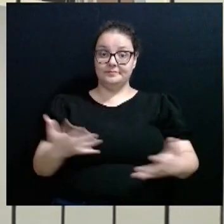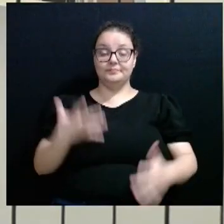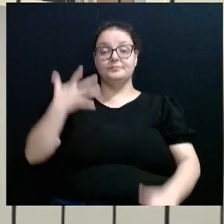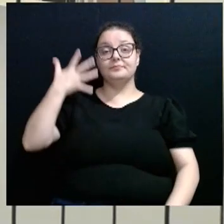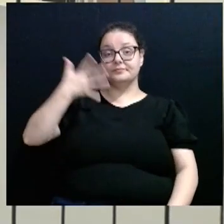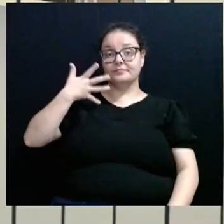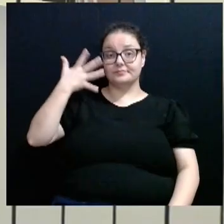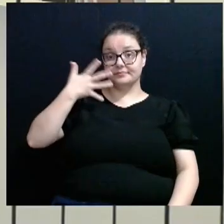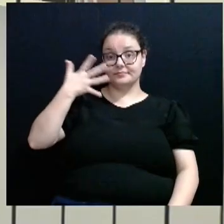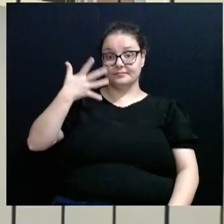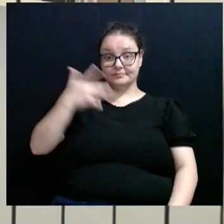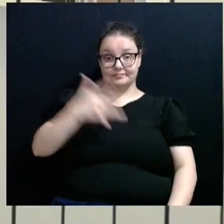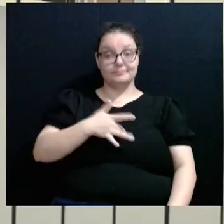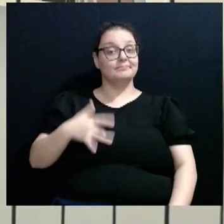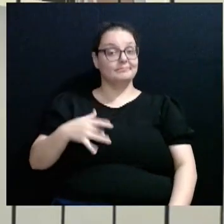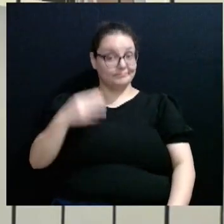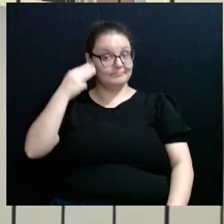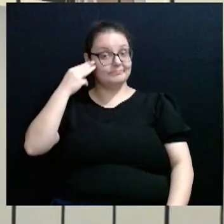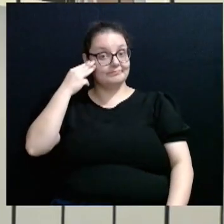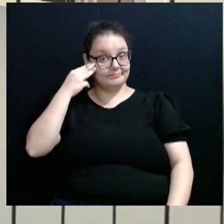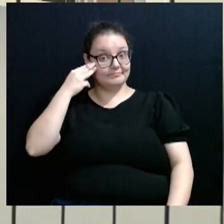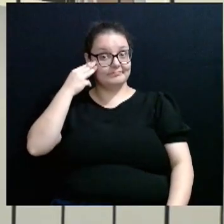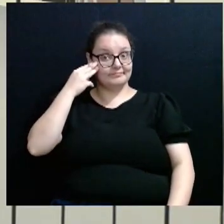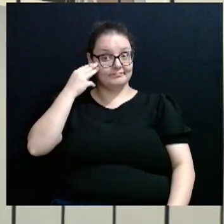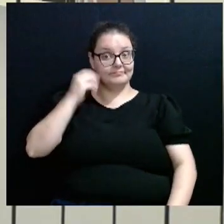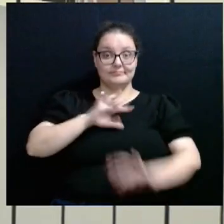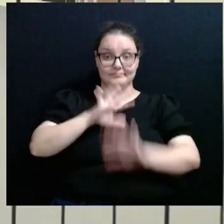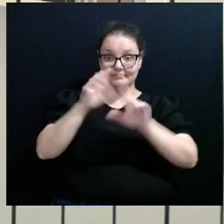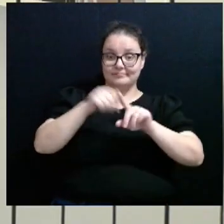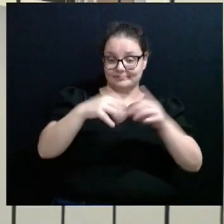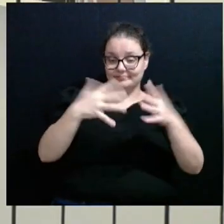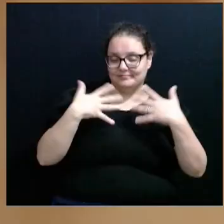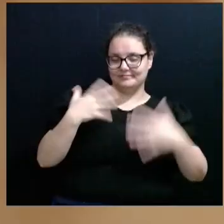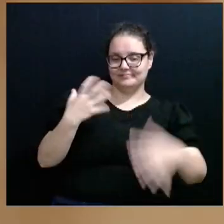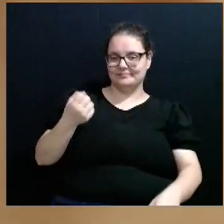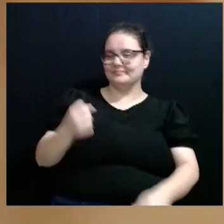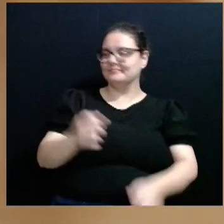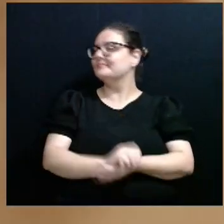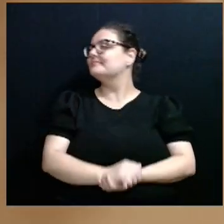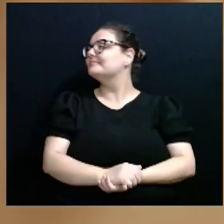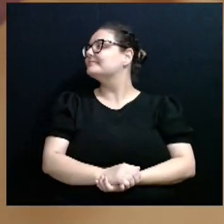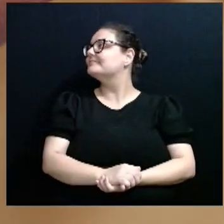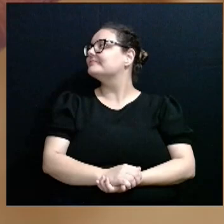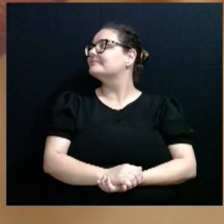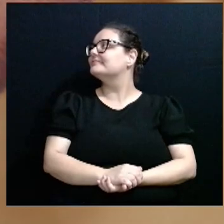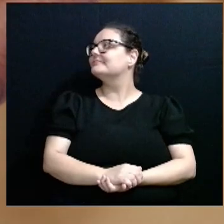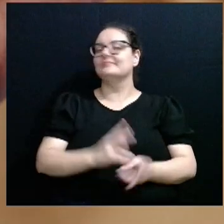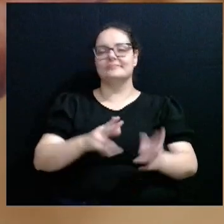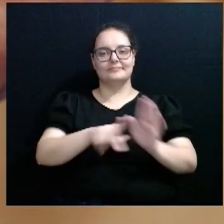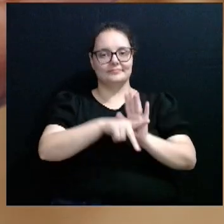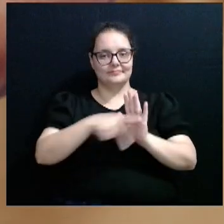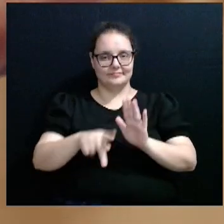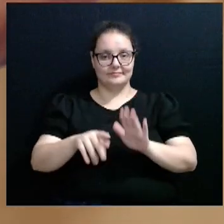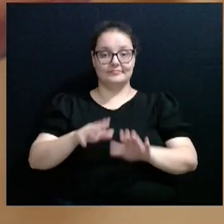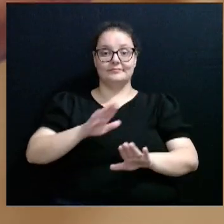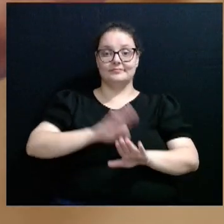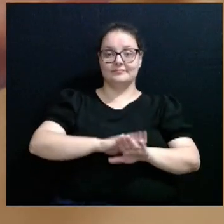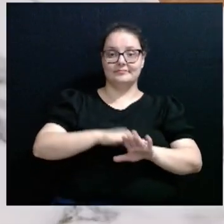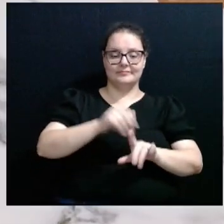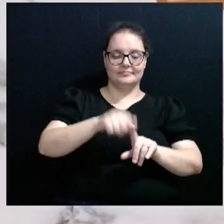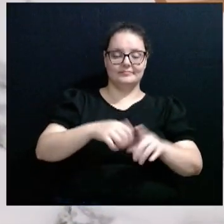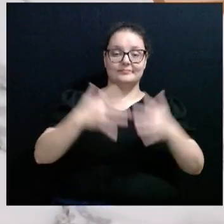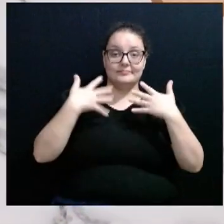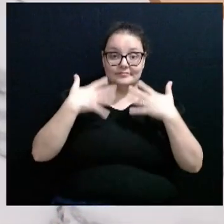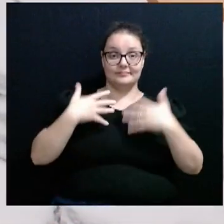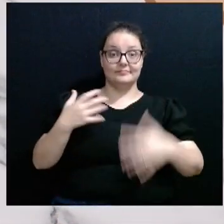saúde mental em alusão ao Janeiro Branco. Como parte das ações do Janeiro Branco, campanha nacional